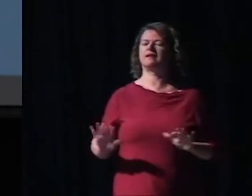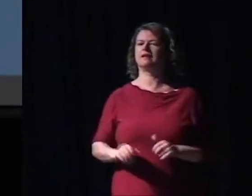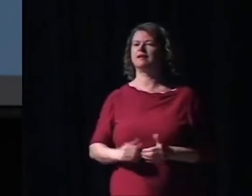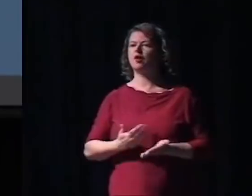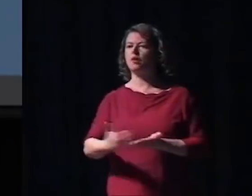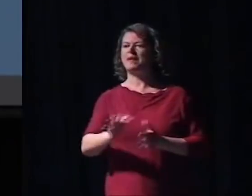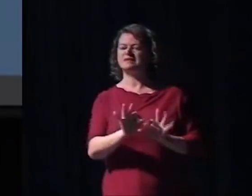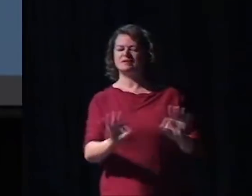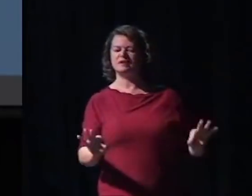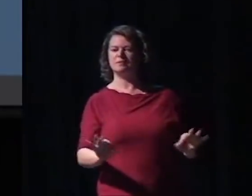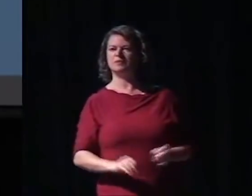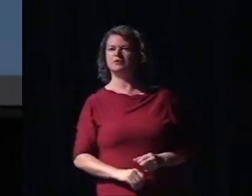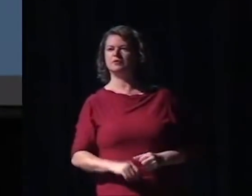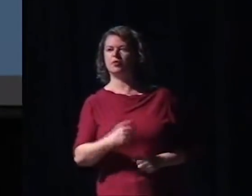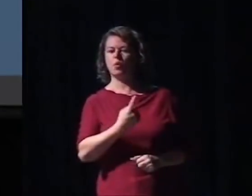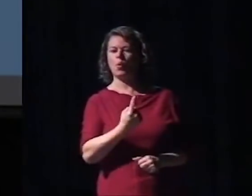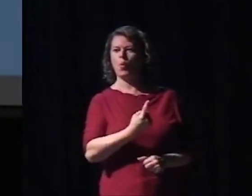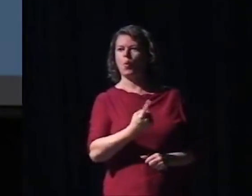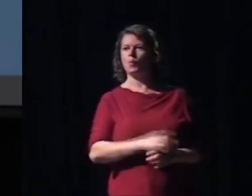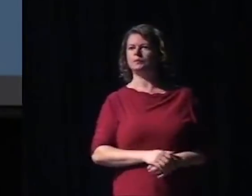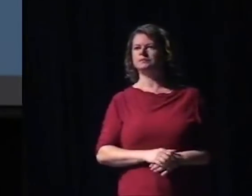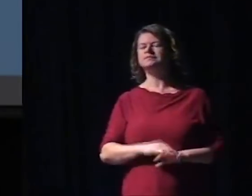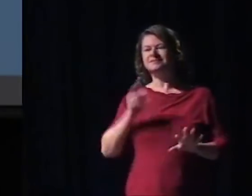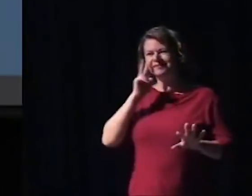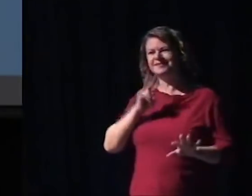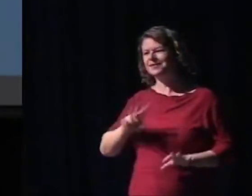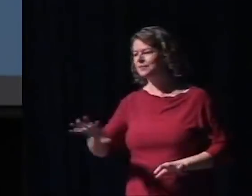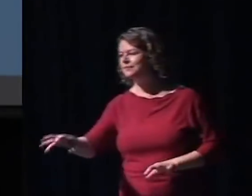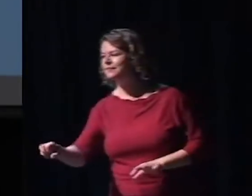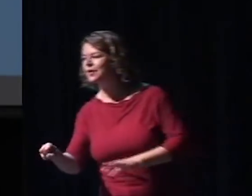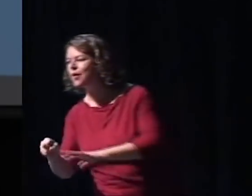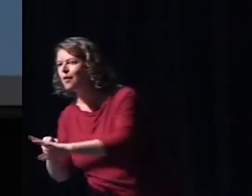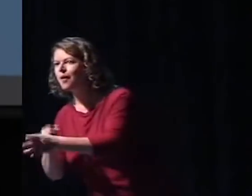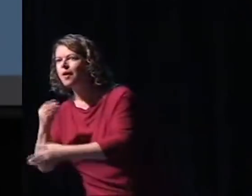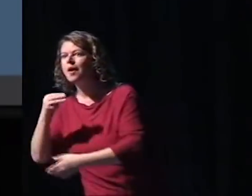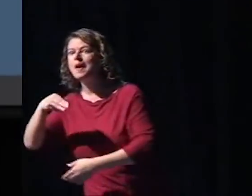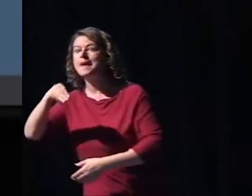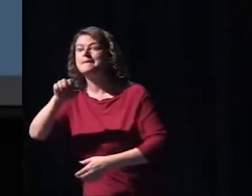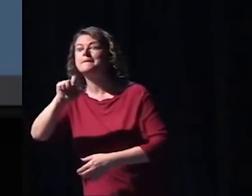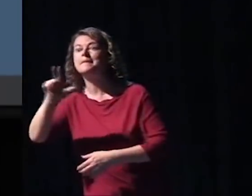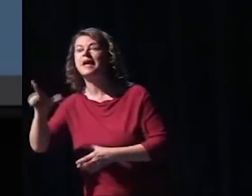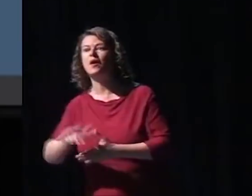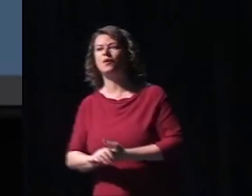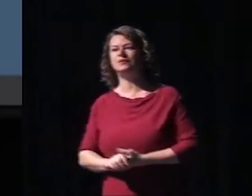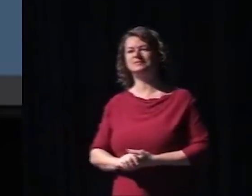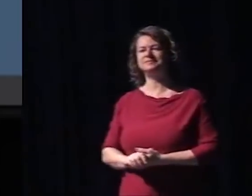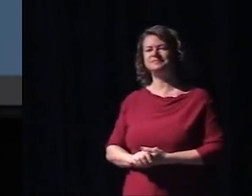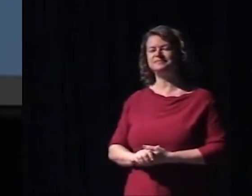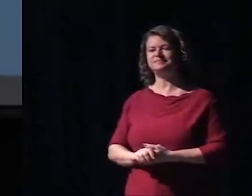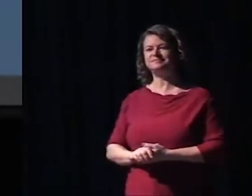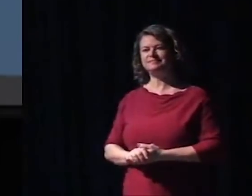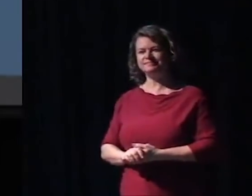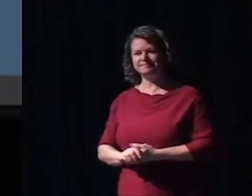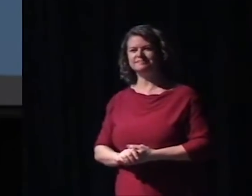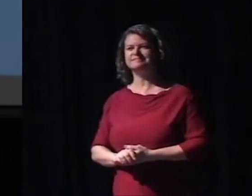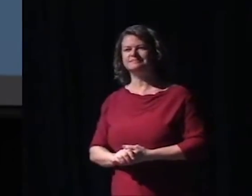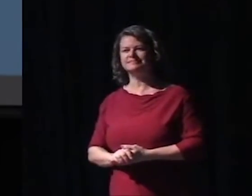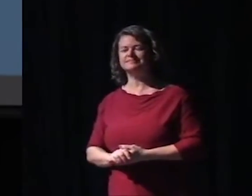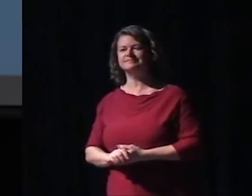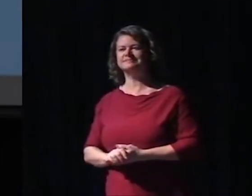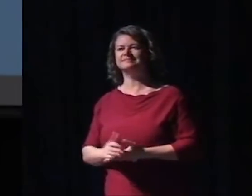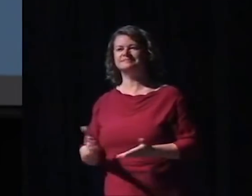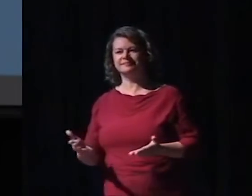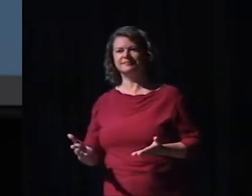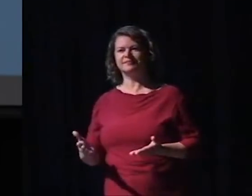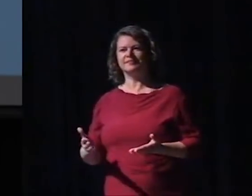tira de dentro do cadáver o mel. De dentro do pecado ele tenta tirar a justiça. Ele entrega o ouro ao bandido,